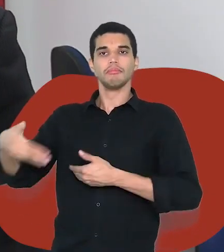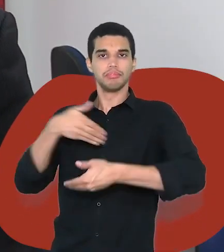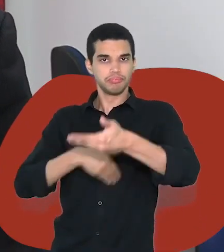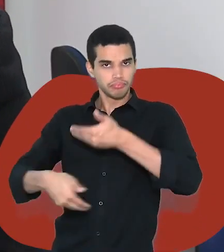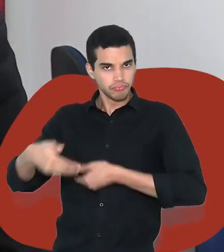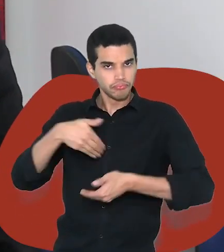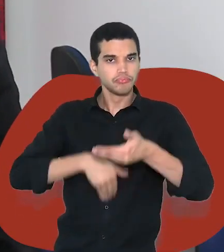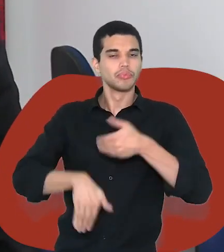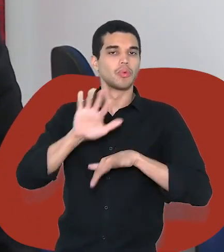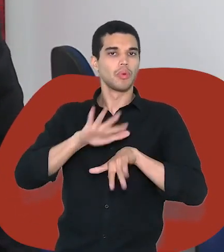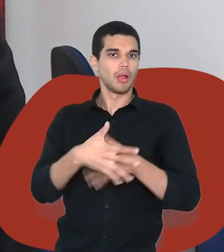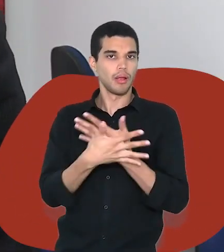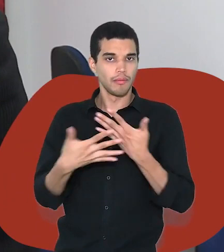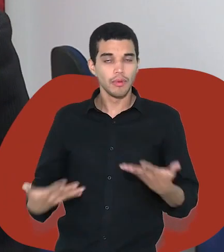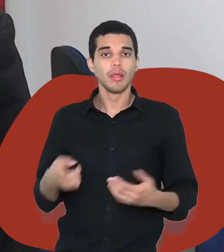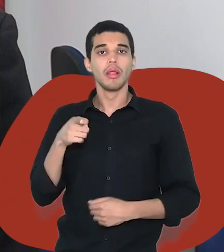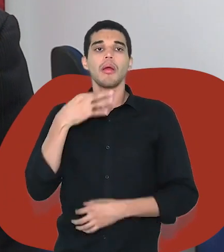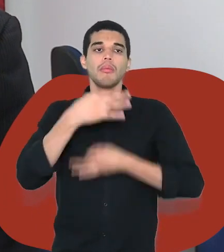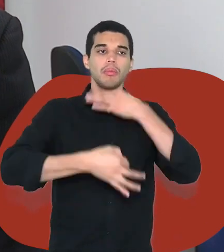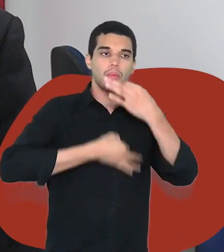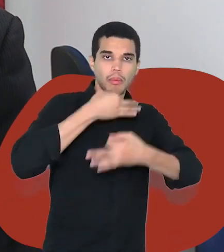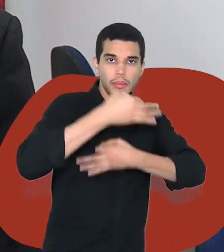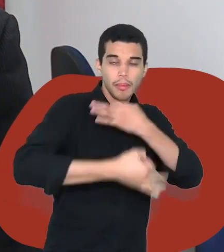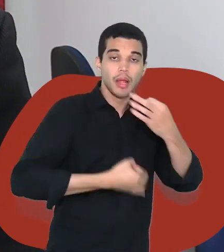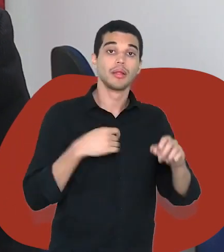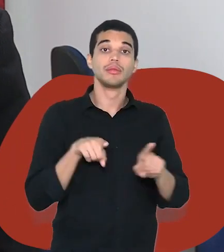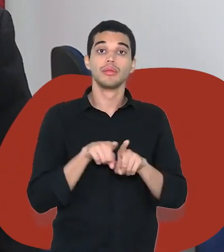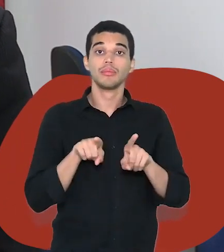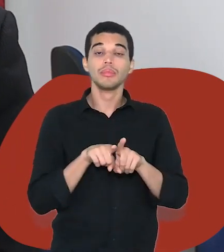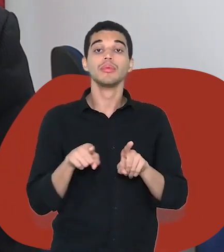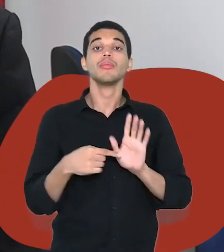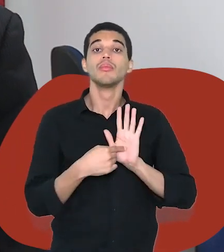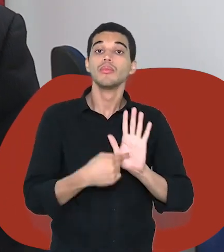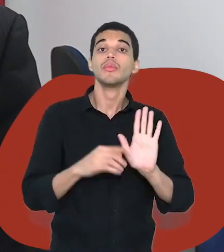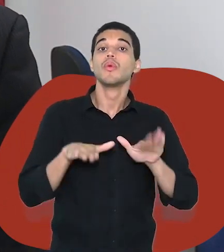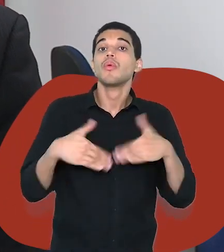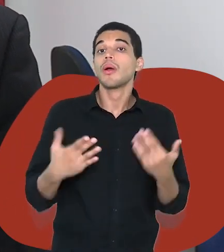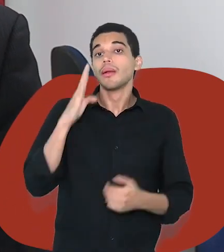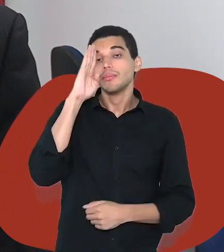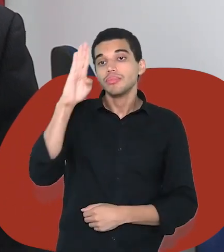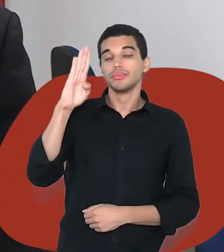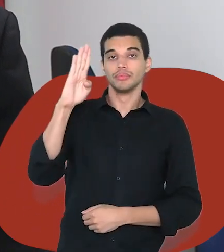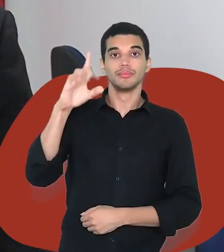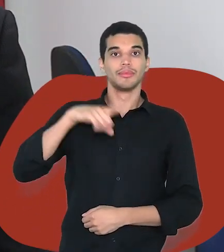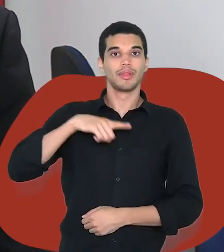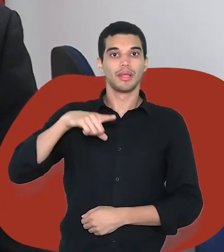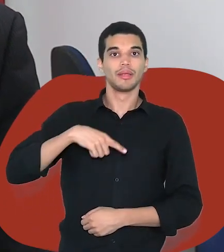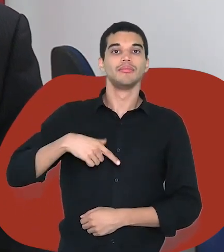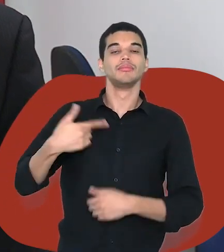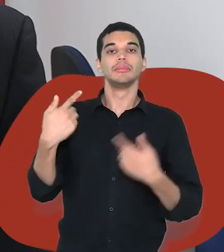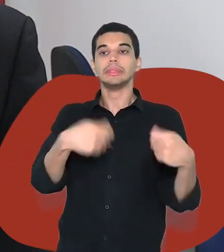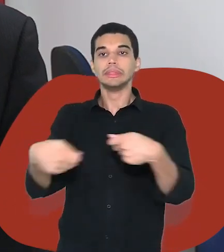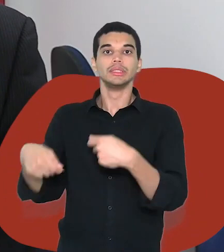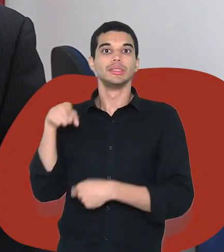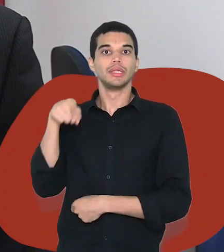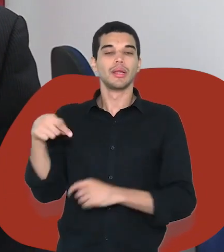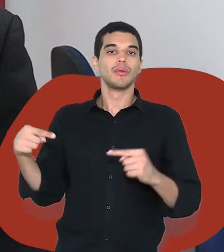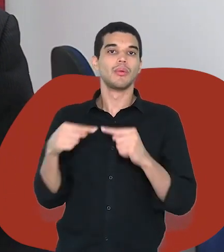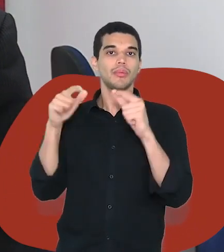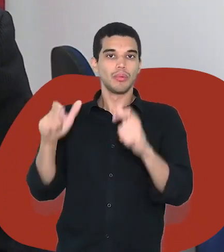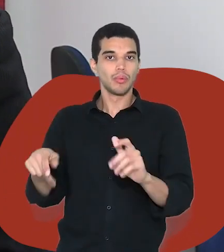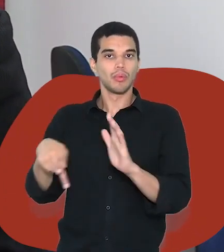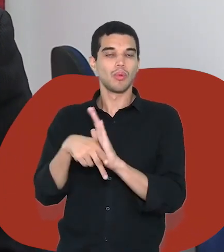a gente esperava, têm participado com sugestões, apontando as prioridades das circunscrições,